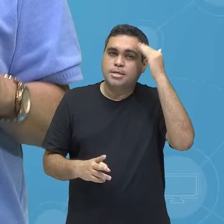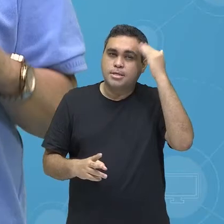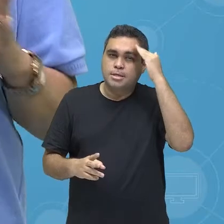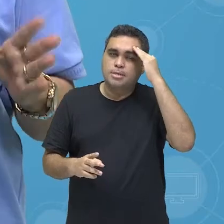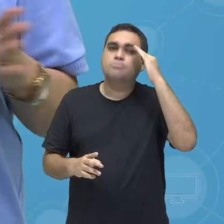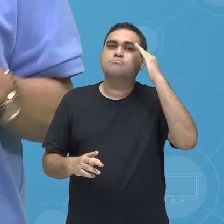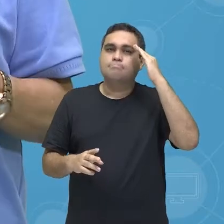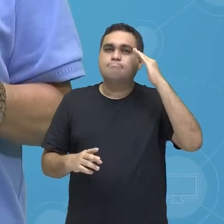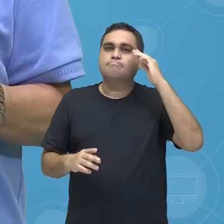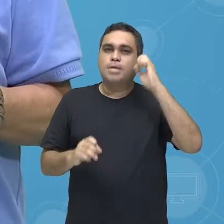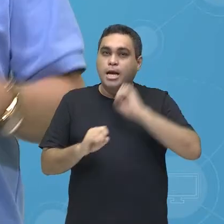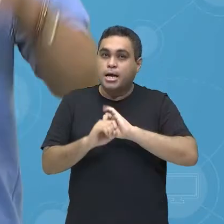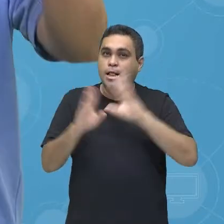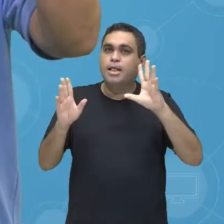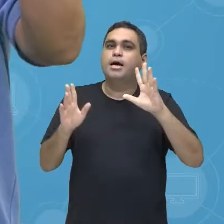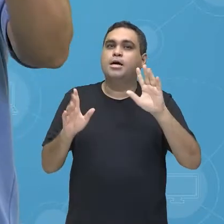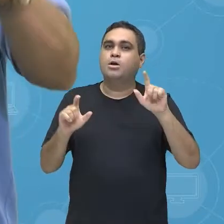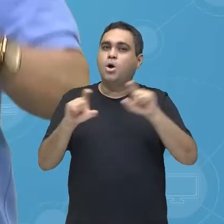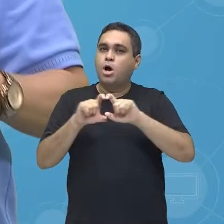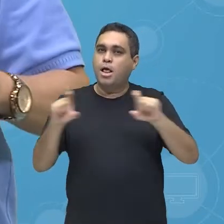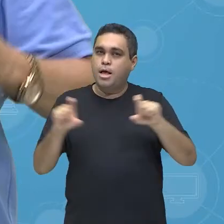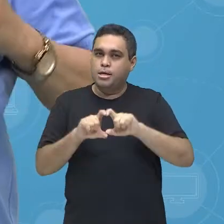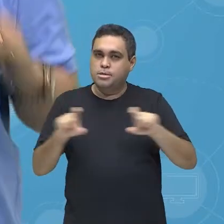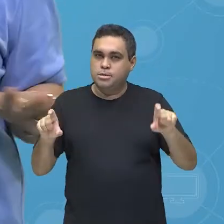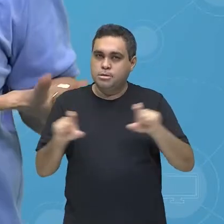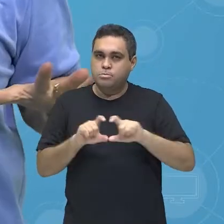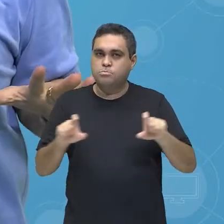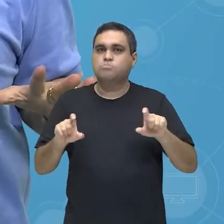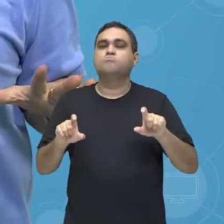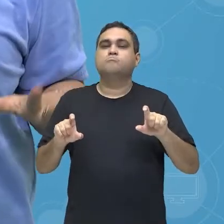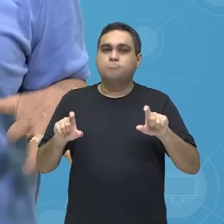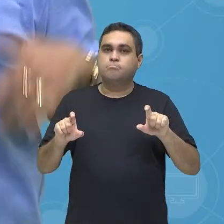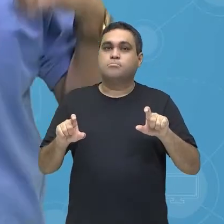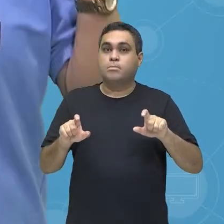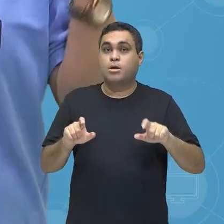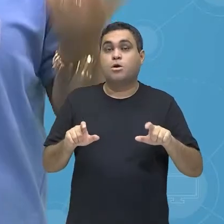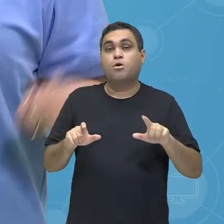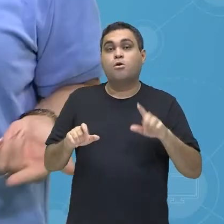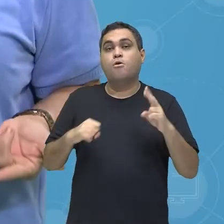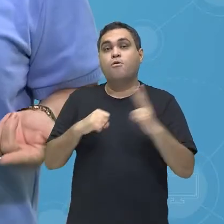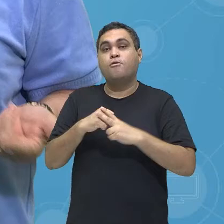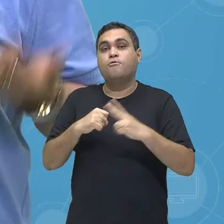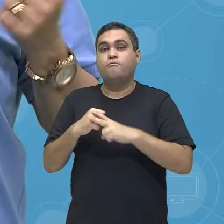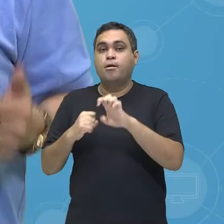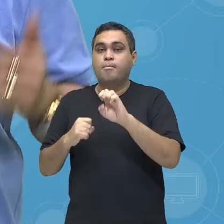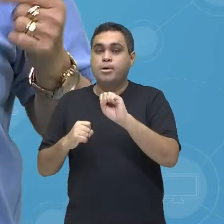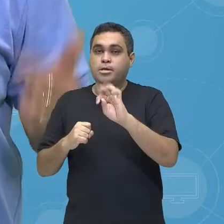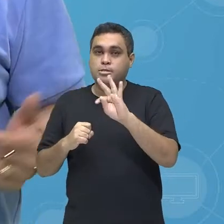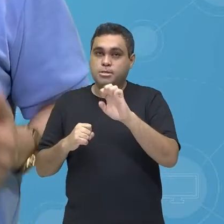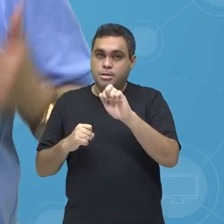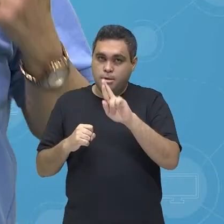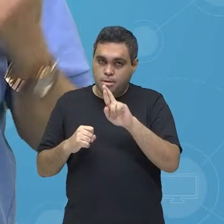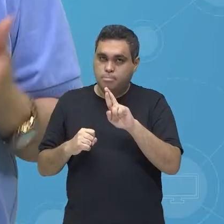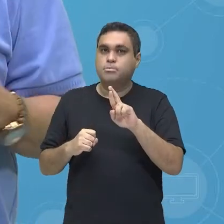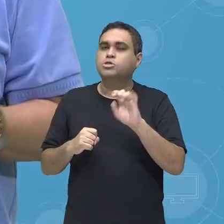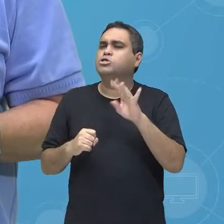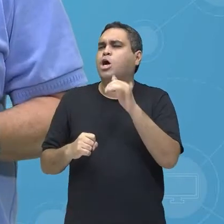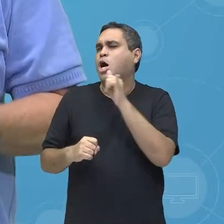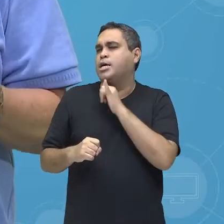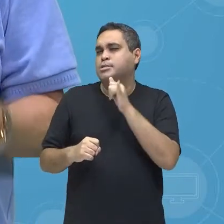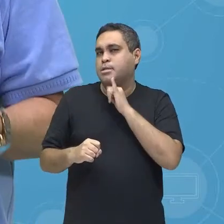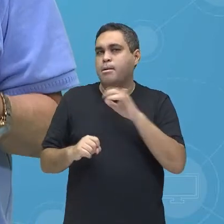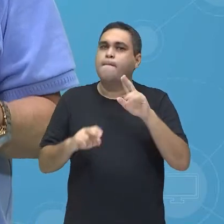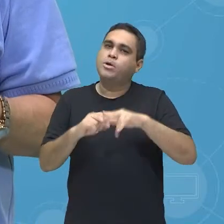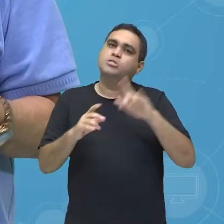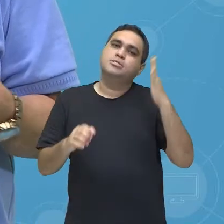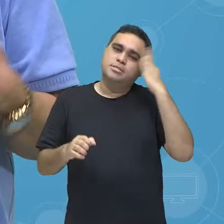é, sobre essas orações sem sujeito com o verbo estar. Vamos ver apenas os exemplos, porque já citamos quais são os verbos que vão